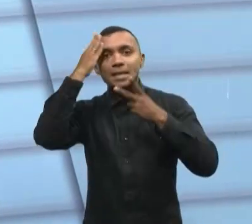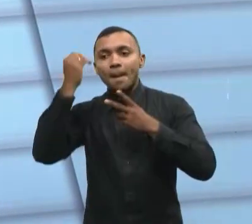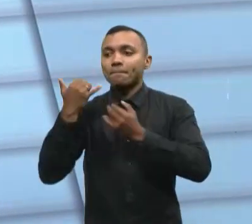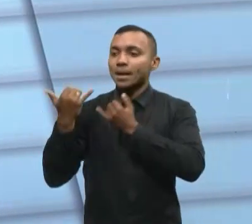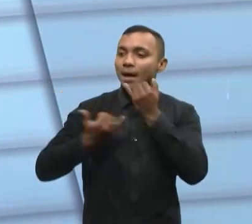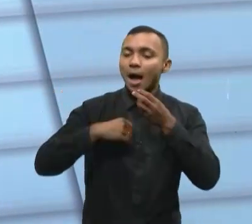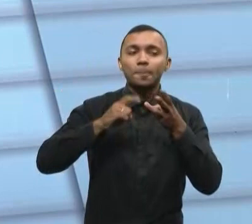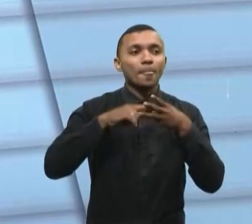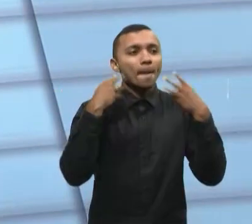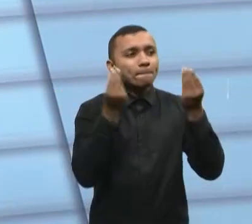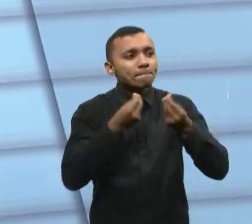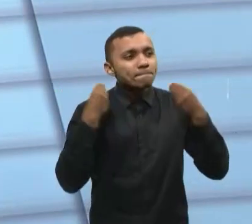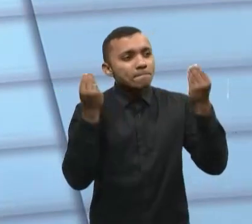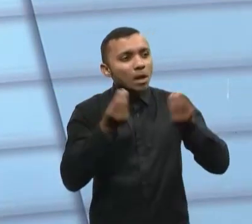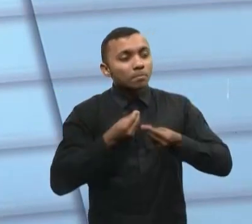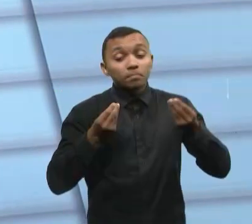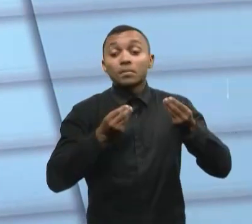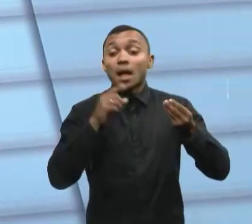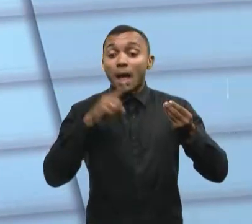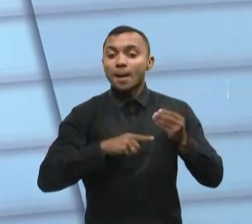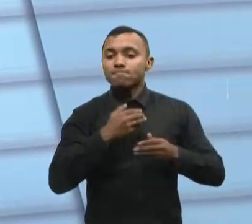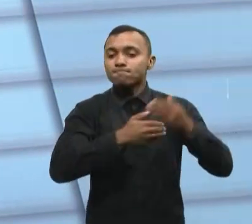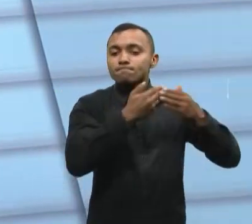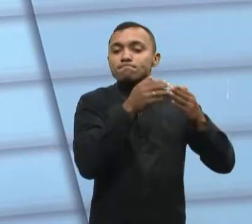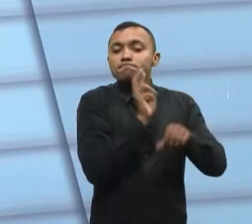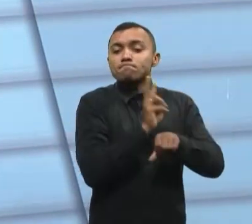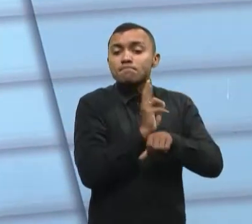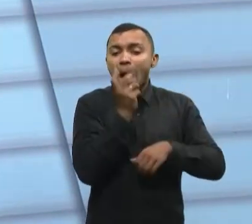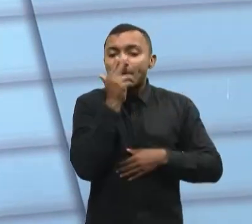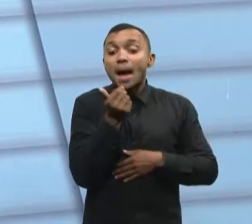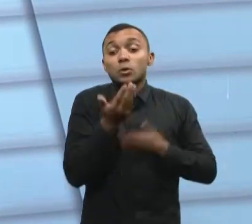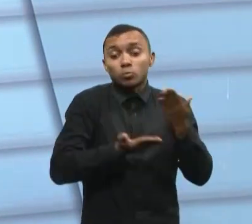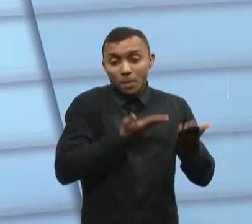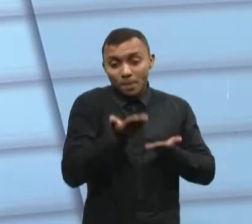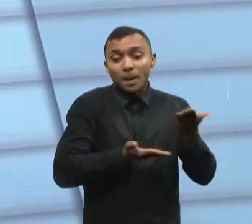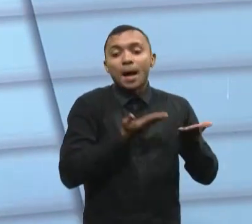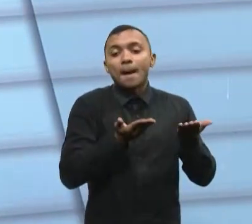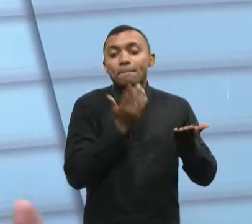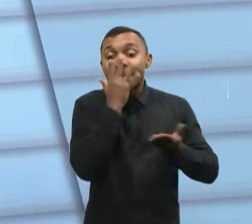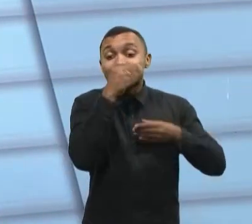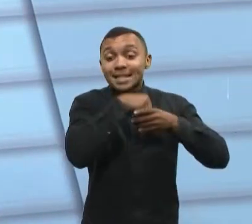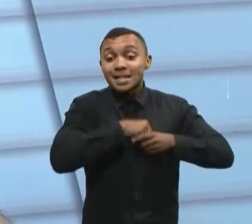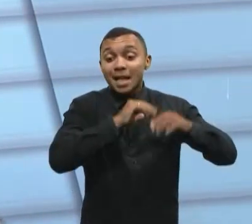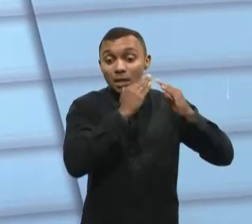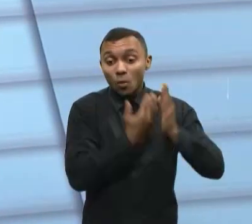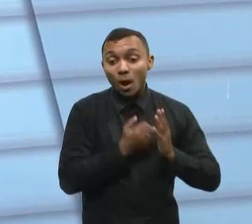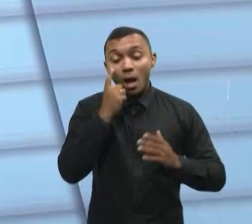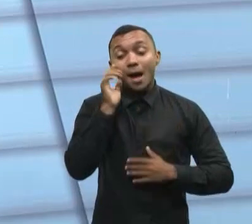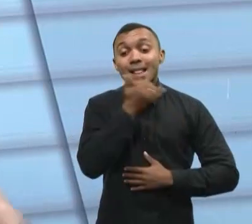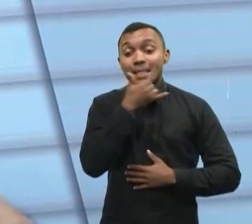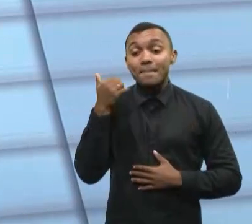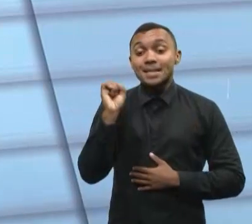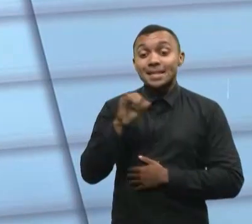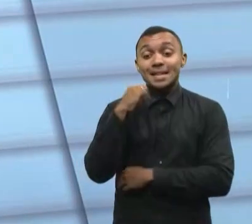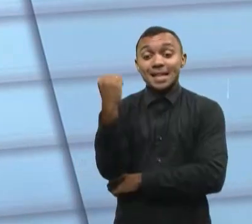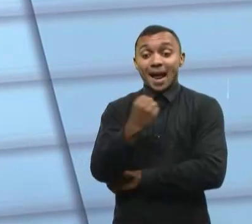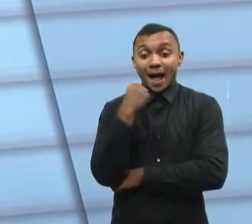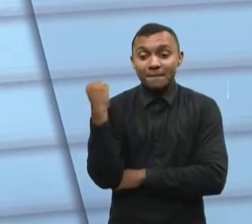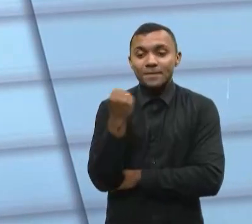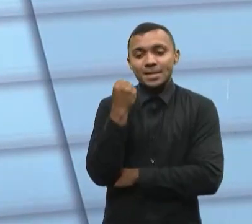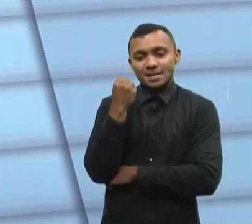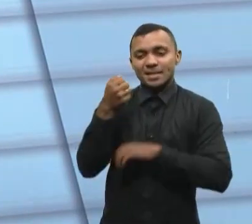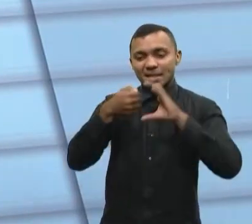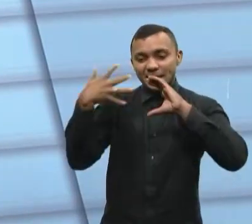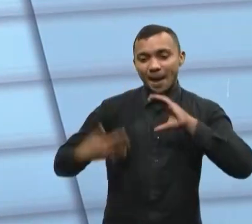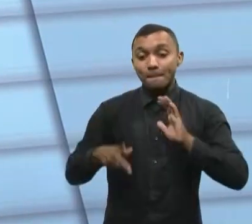alimentam, é um processo terapêutico também estar na escola. Só que dependendo do quadro, das demandas da criança,